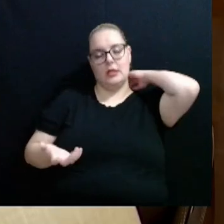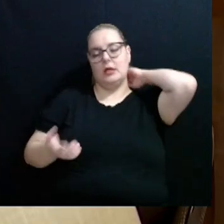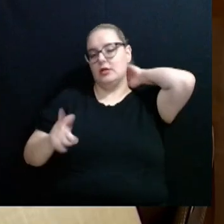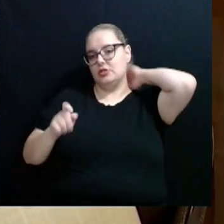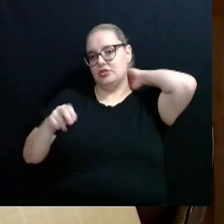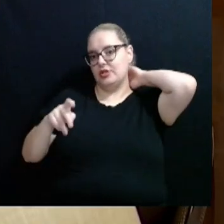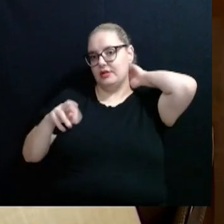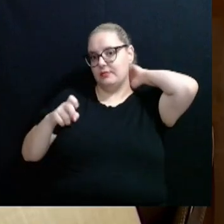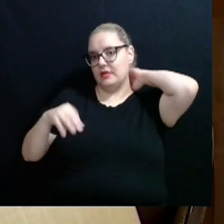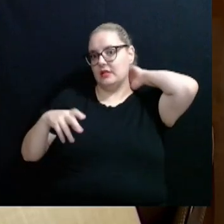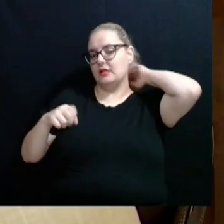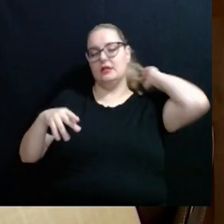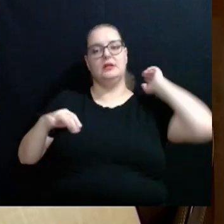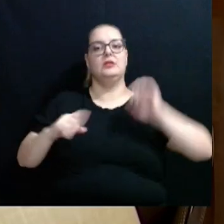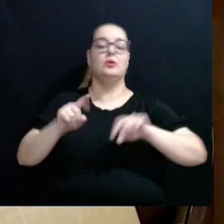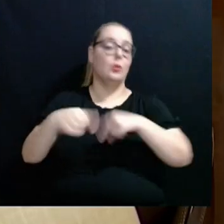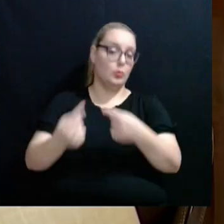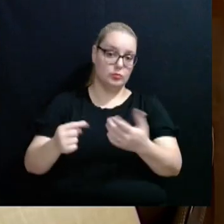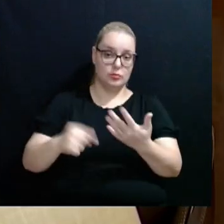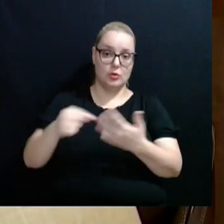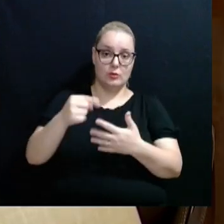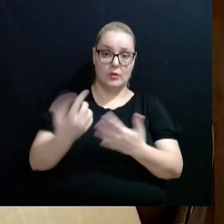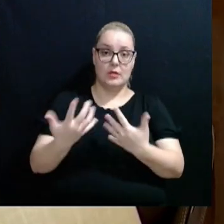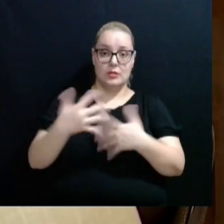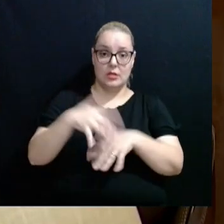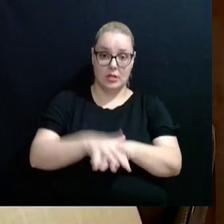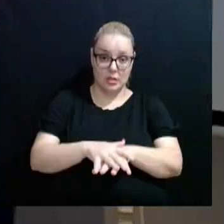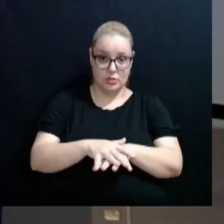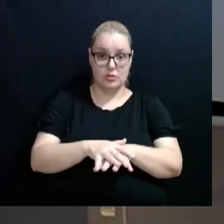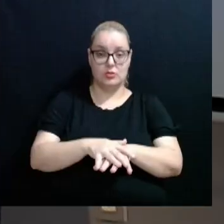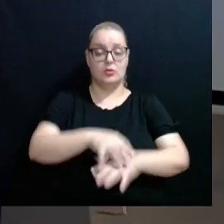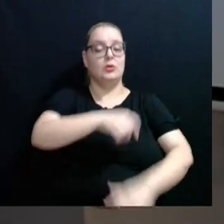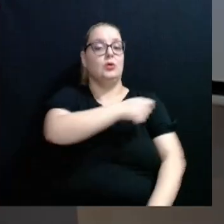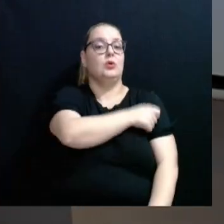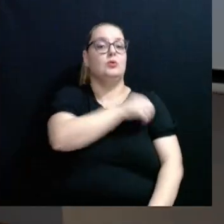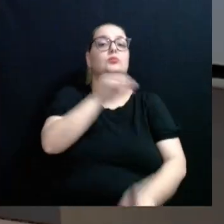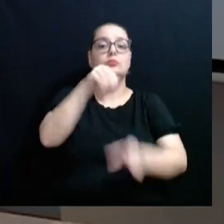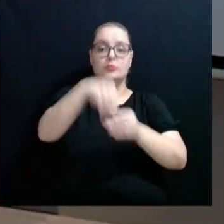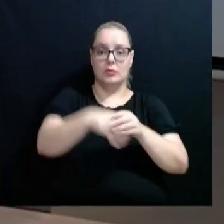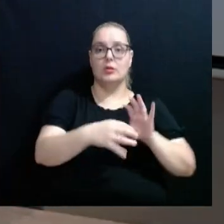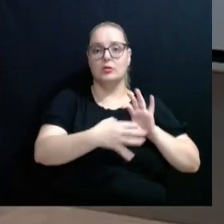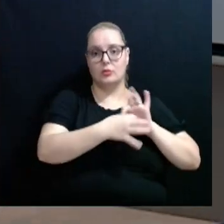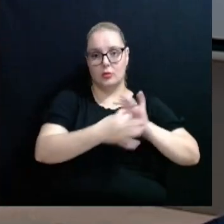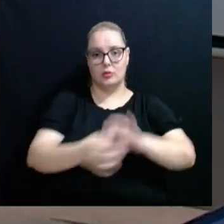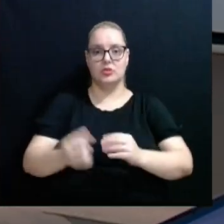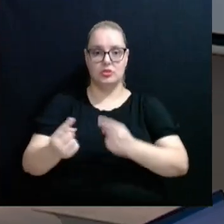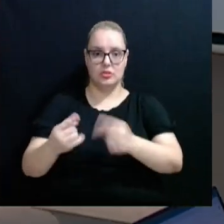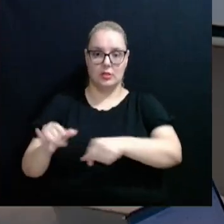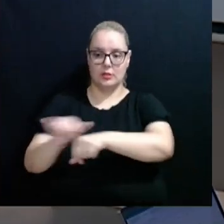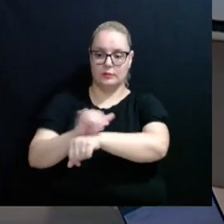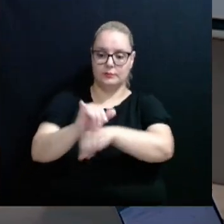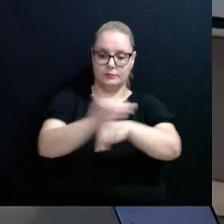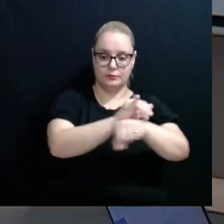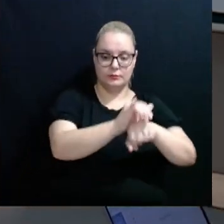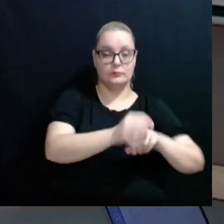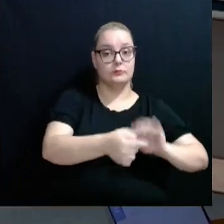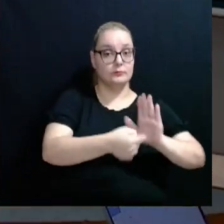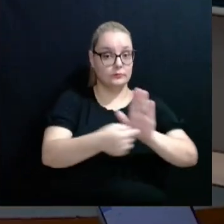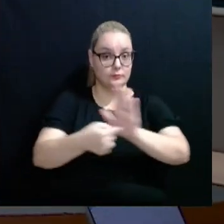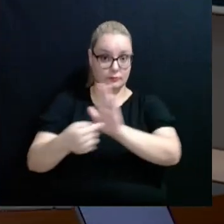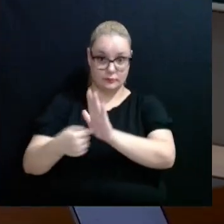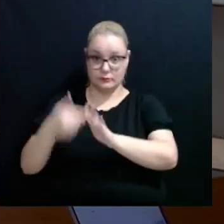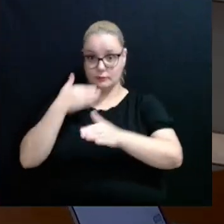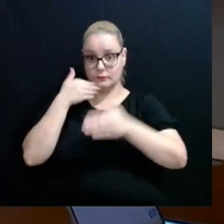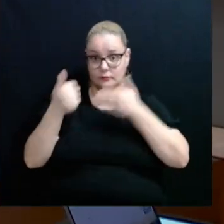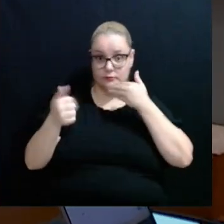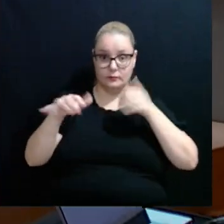toda a inserção dos alunos dentro do contexto de cada ferramenta, mostrando que cada ferramenta é melhor em cada